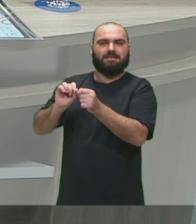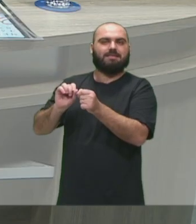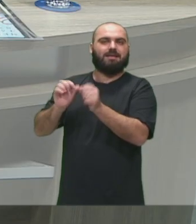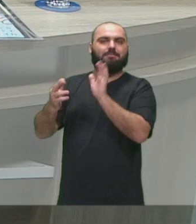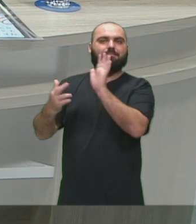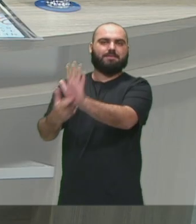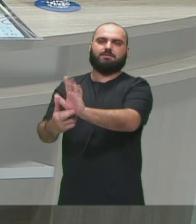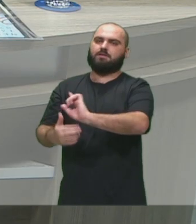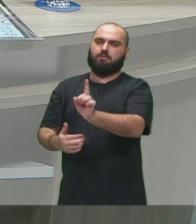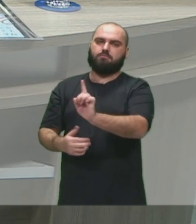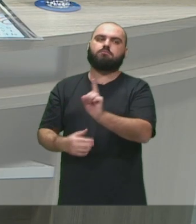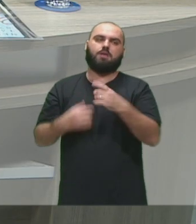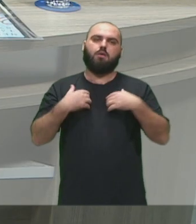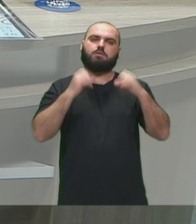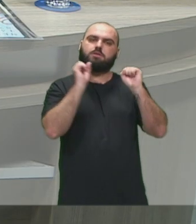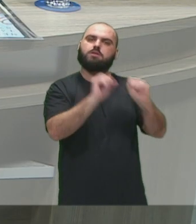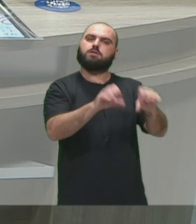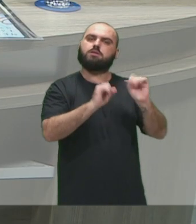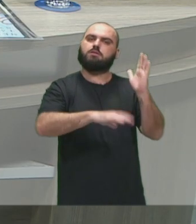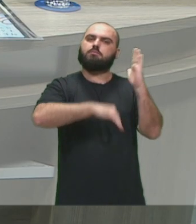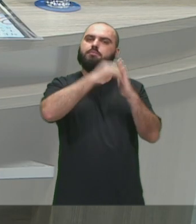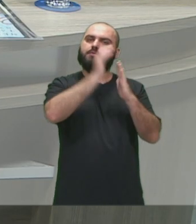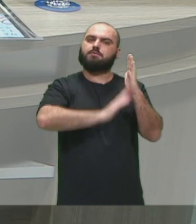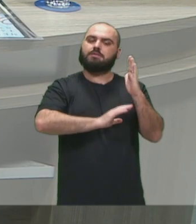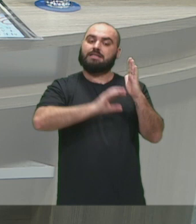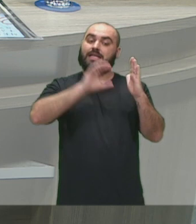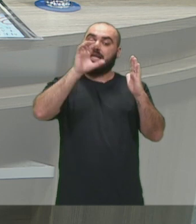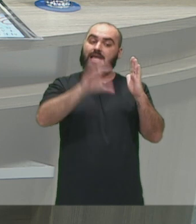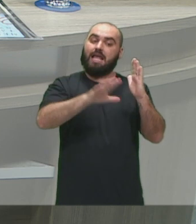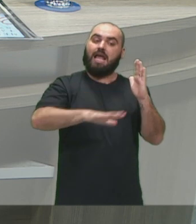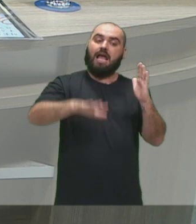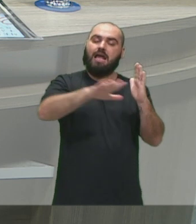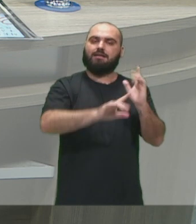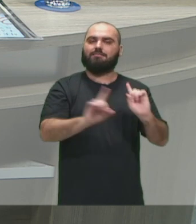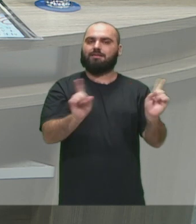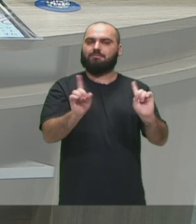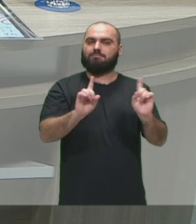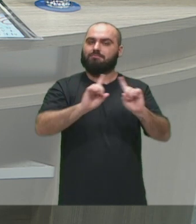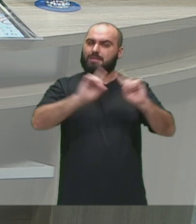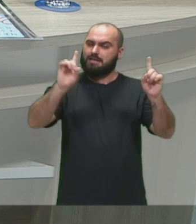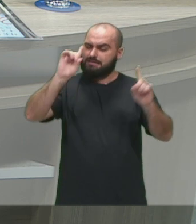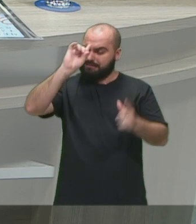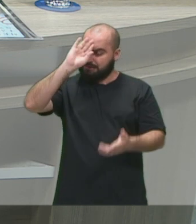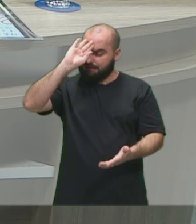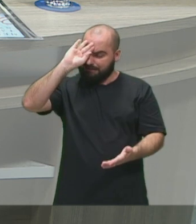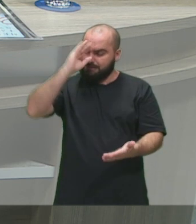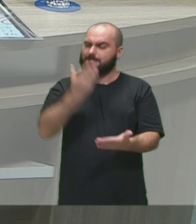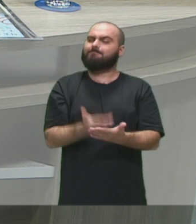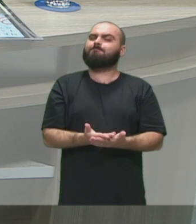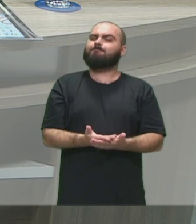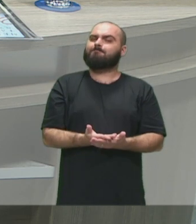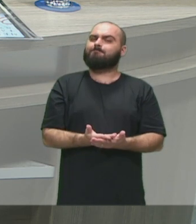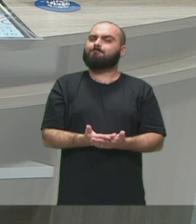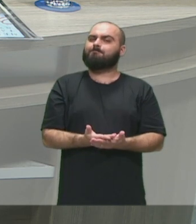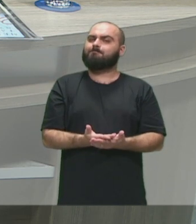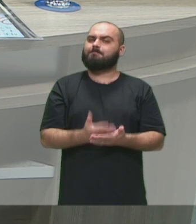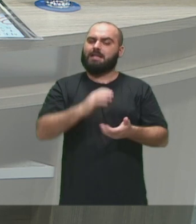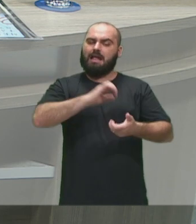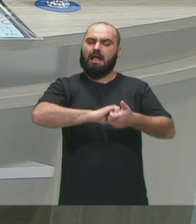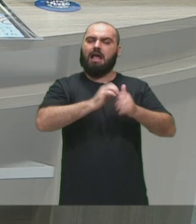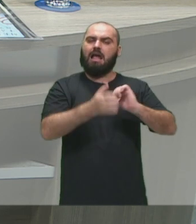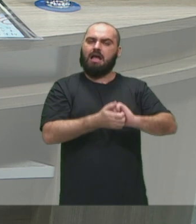Eu dou aula de pinturas, mas não ainda nessa parte. Mas eu acredito que a arte ela tem esse poder de